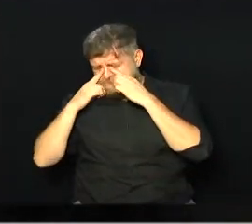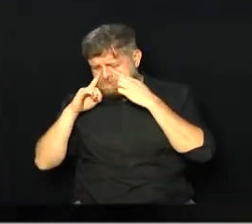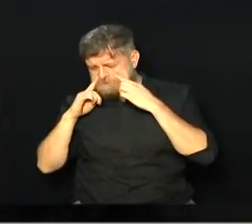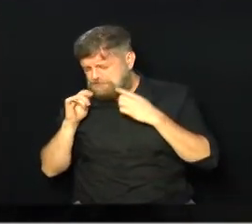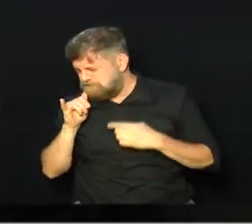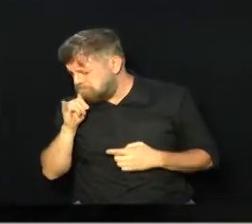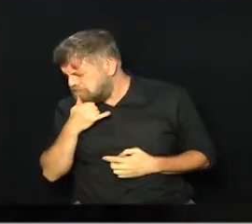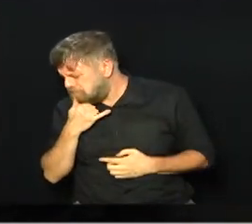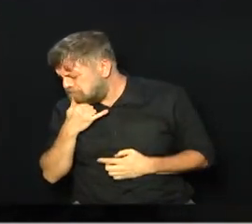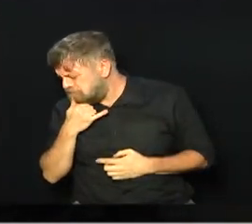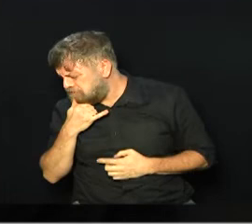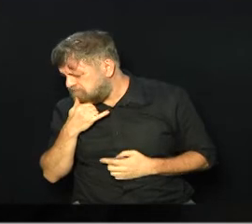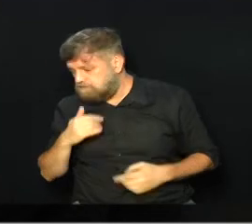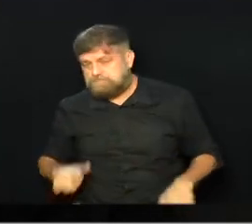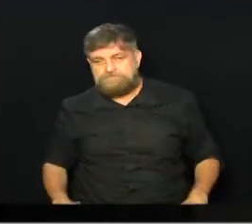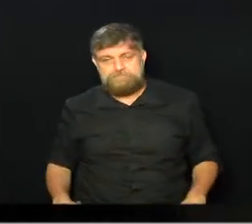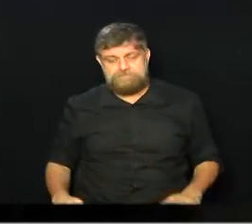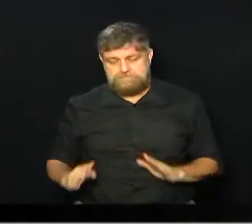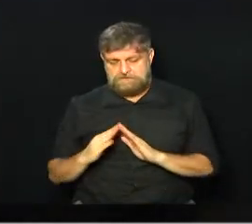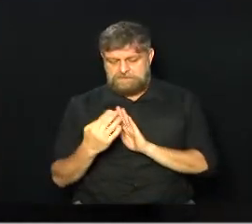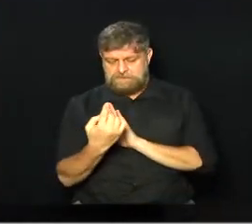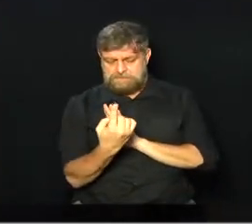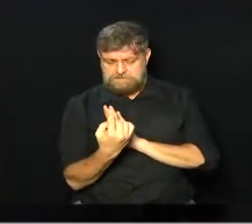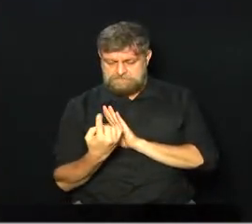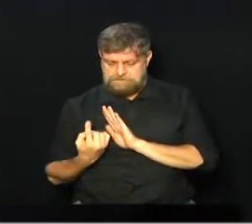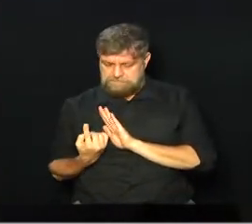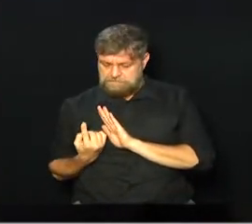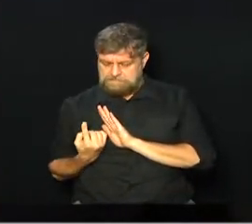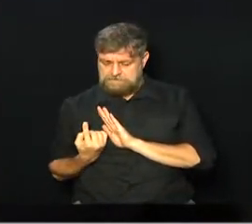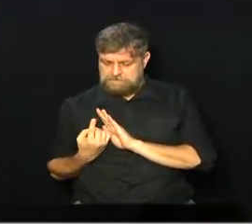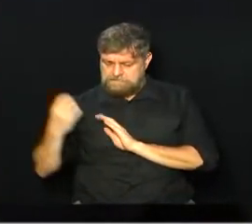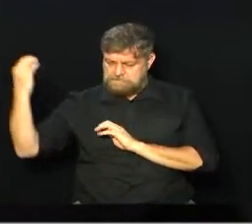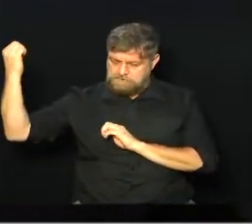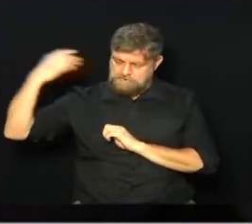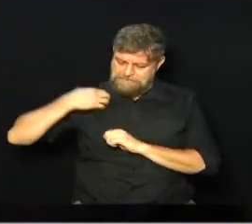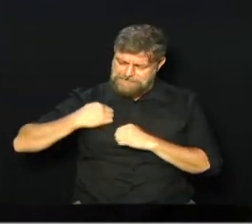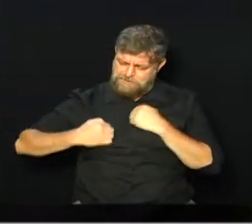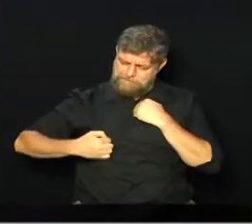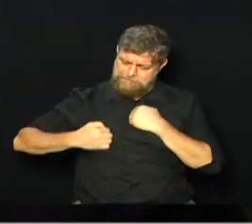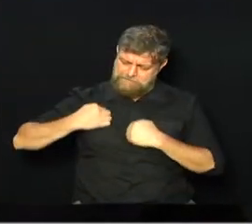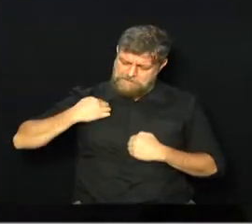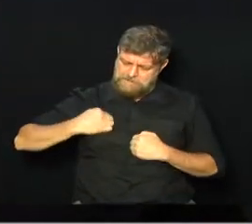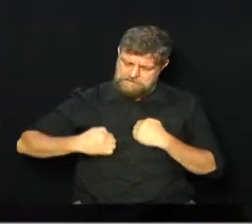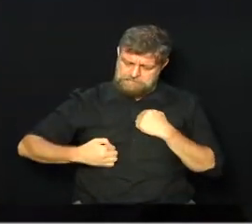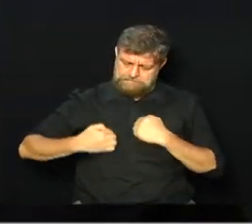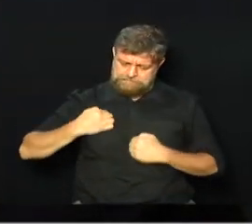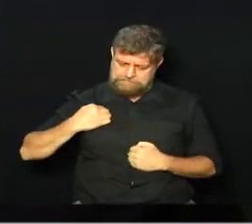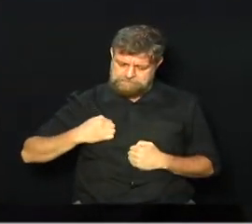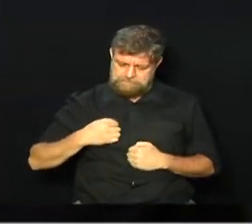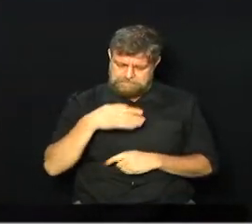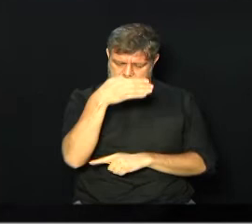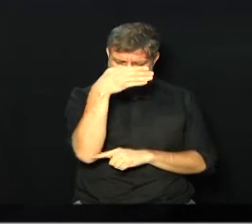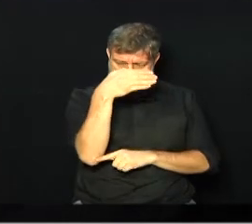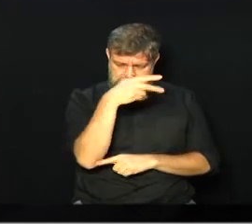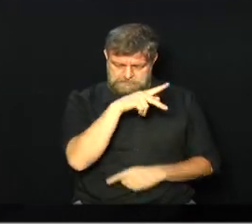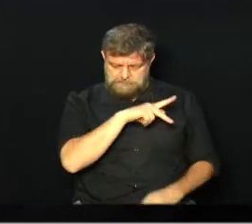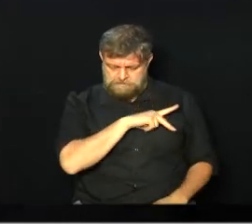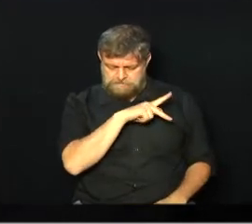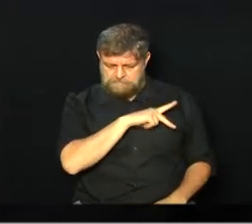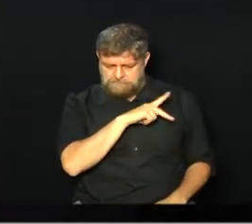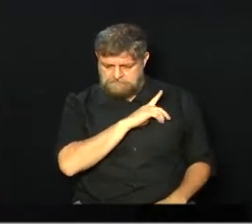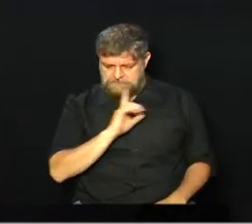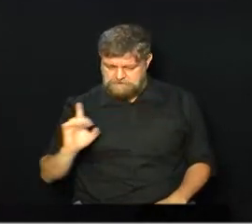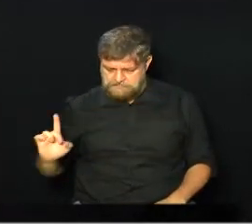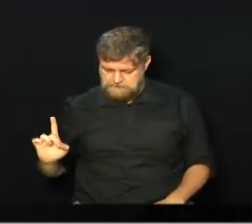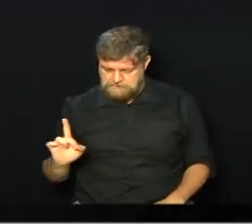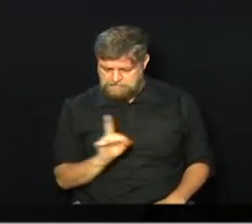triste. Aí fui em casa, tomei um banho, fui pro hotel do Palmeiras, já tinha chegado concentrado, o médico